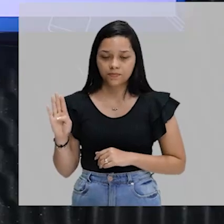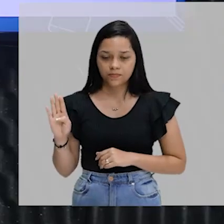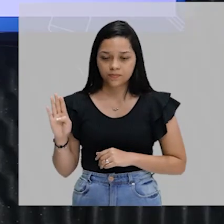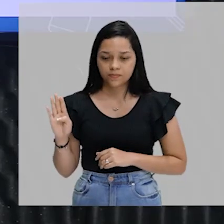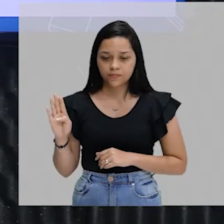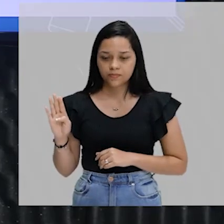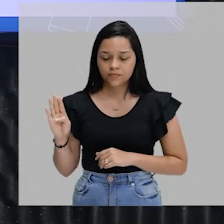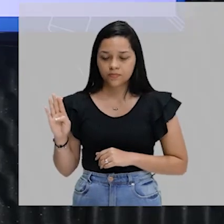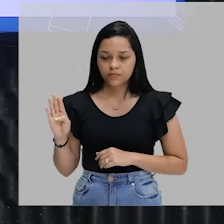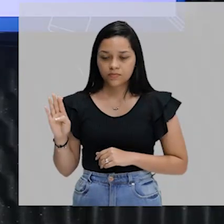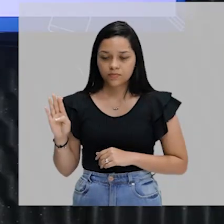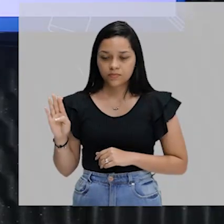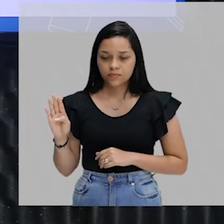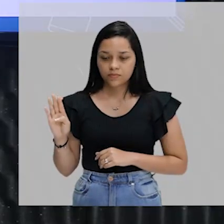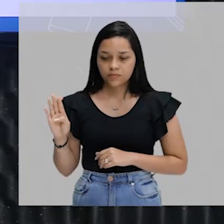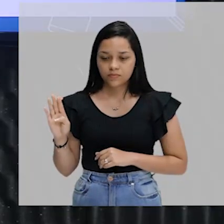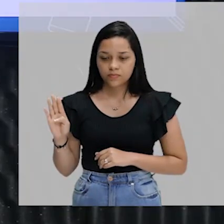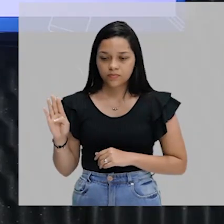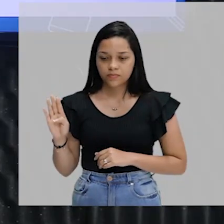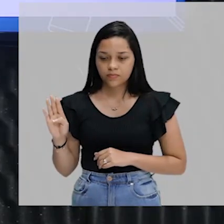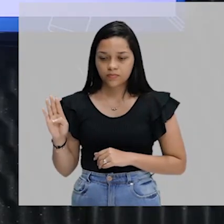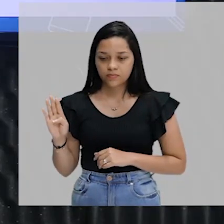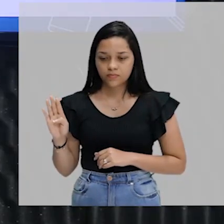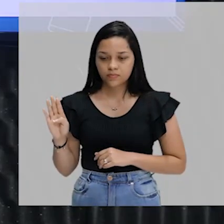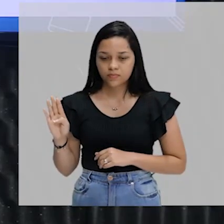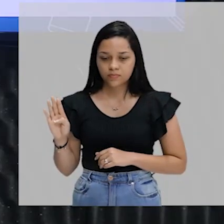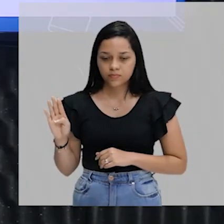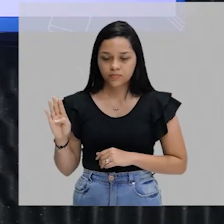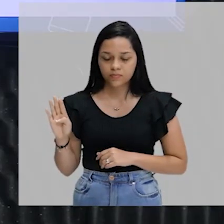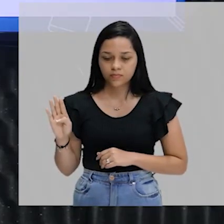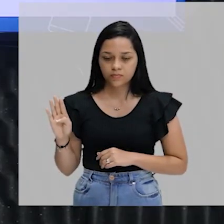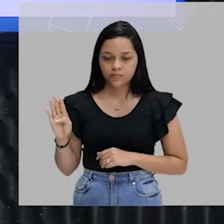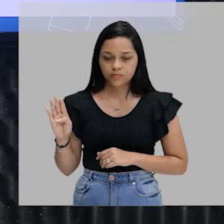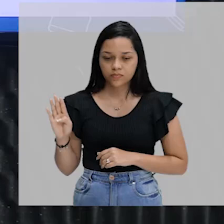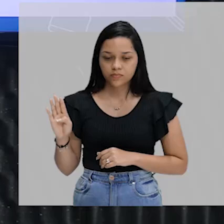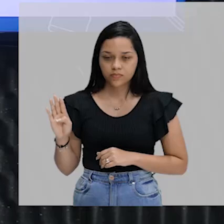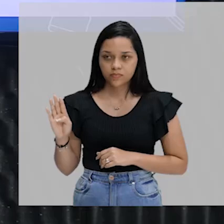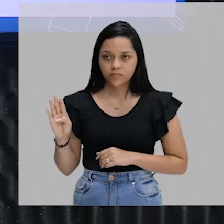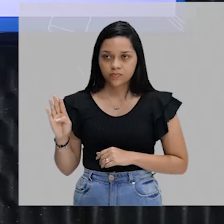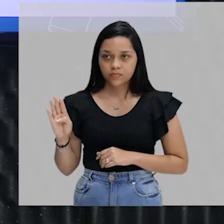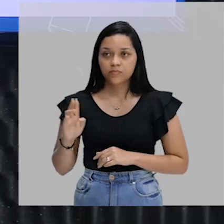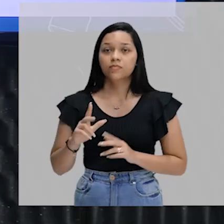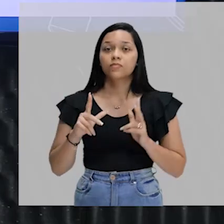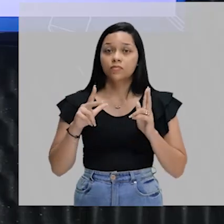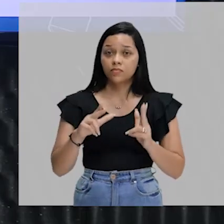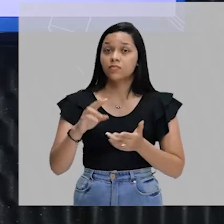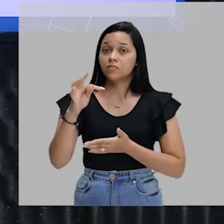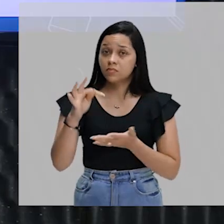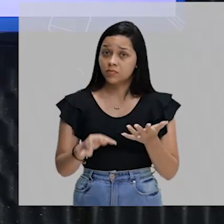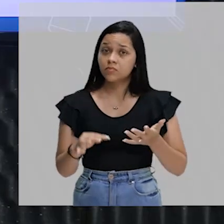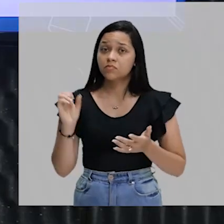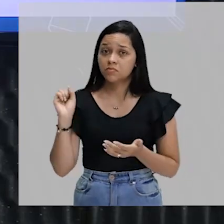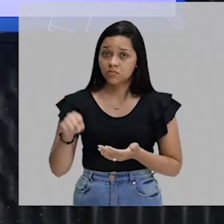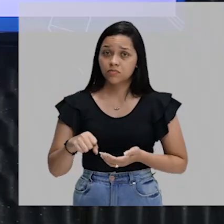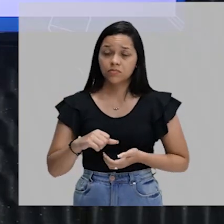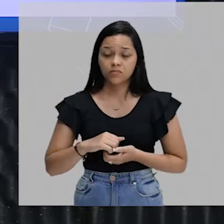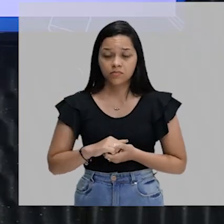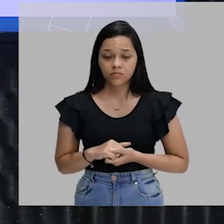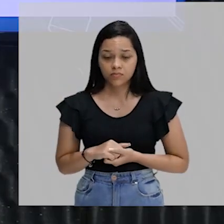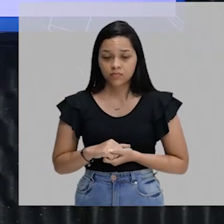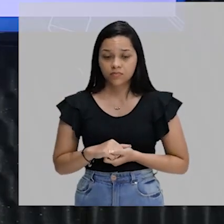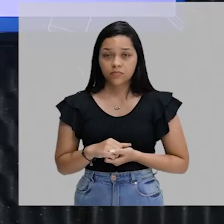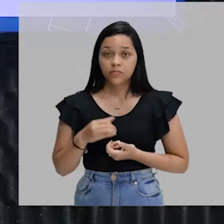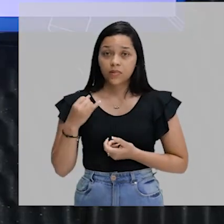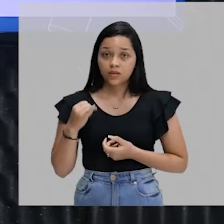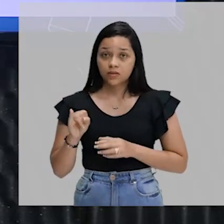canola transgênica transportou material genético para plantas silvestres, do jeito que está no texto, né? Se